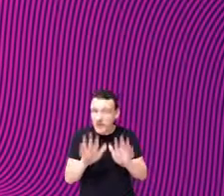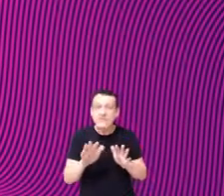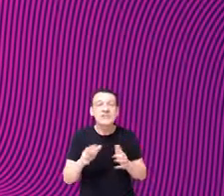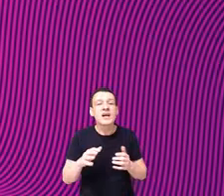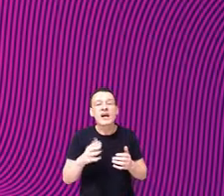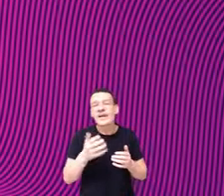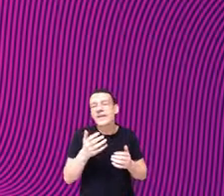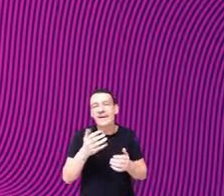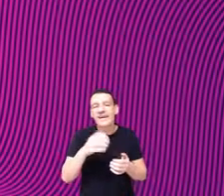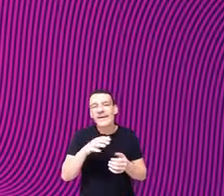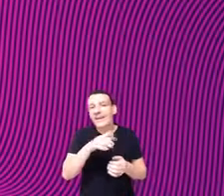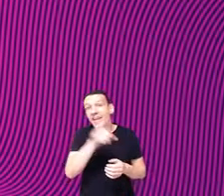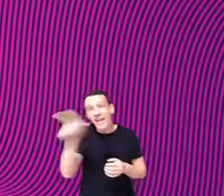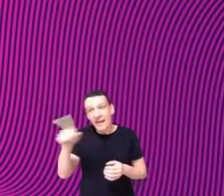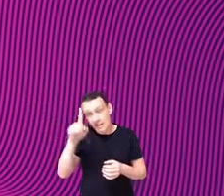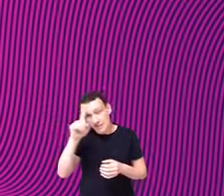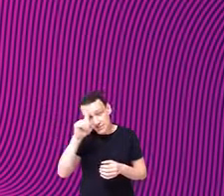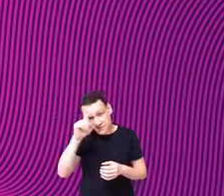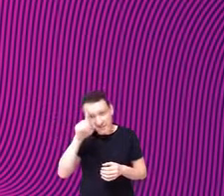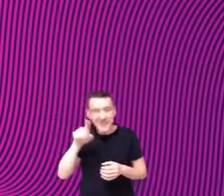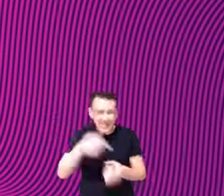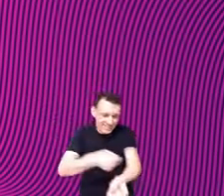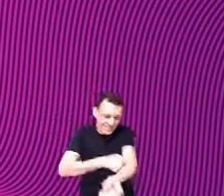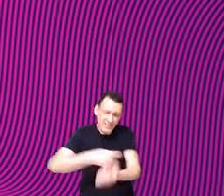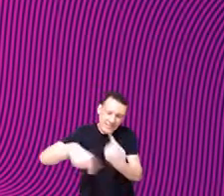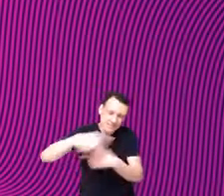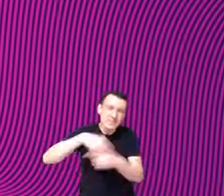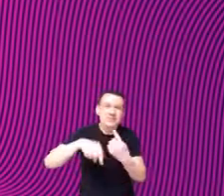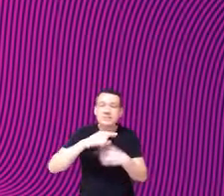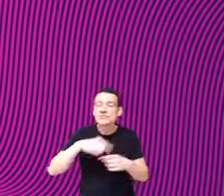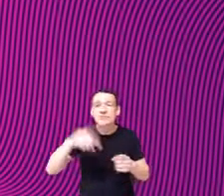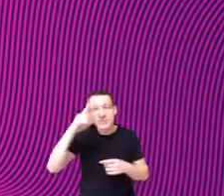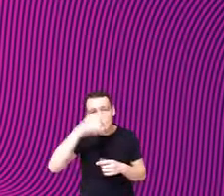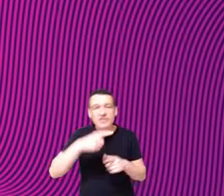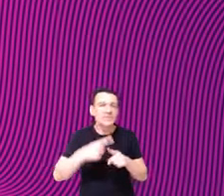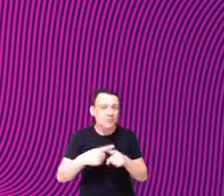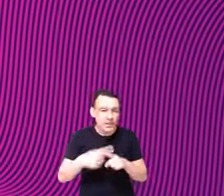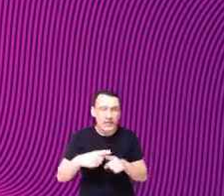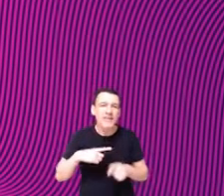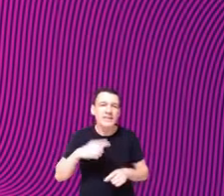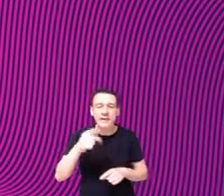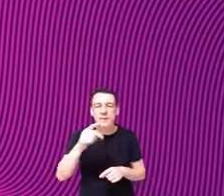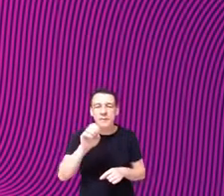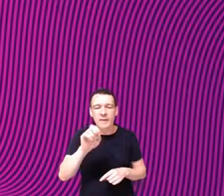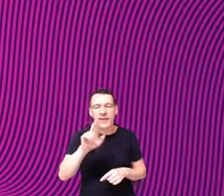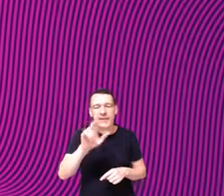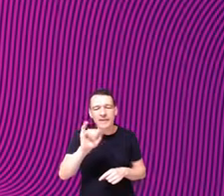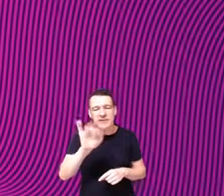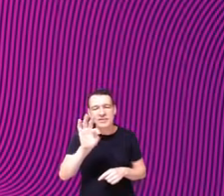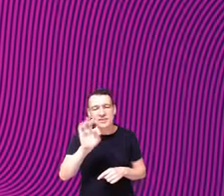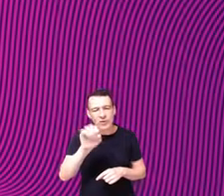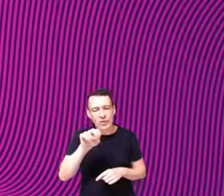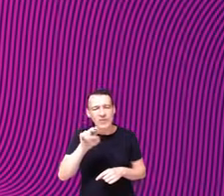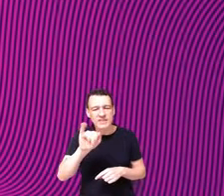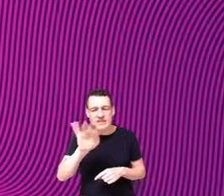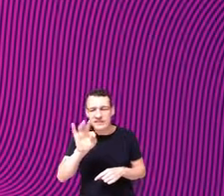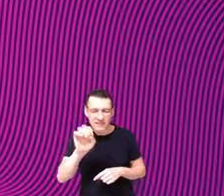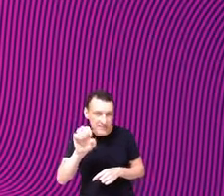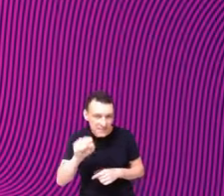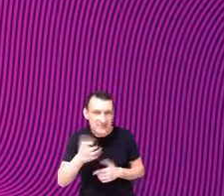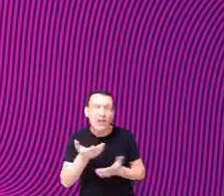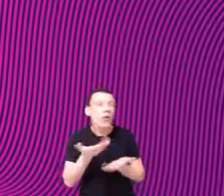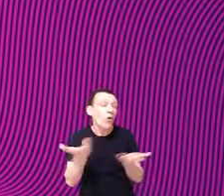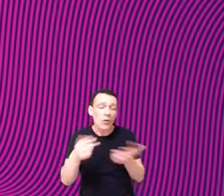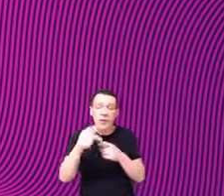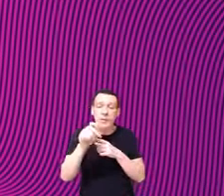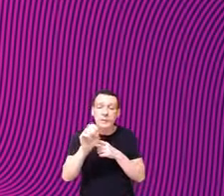peritoneal indefinidamente, né? Você tem as peritonites, você tem a perda de peritônio, né? Então, acho que o sistema está... Né, a